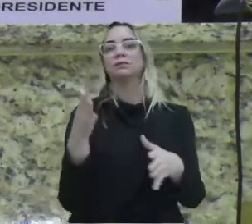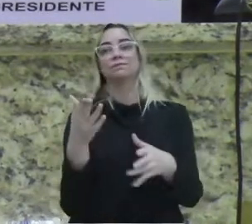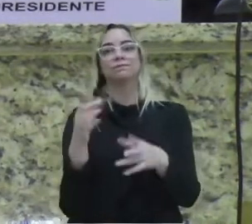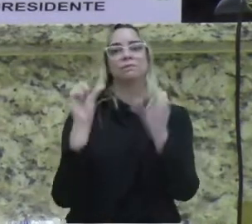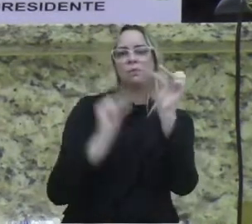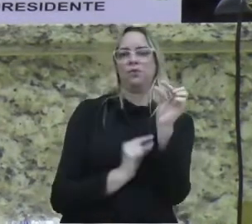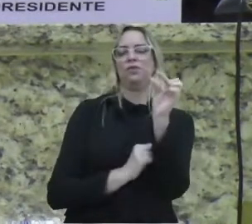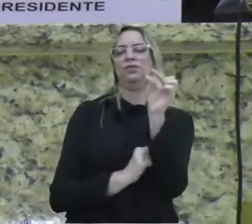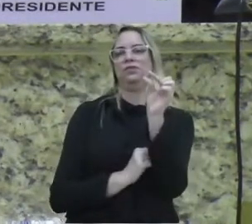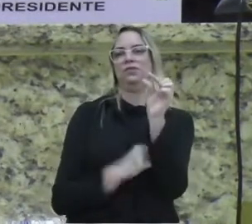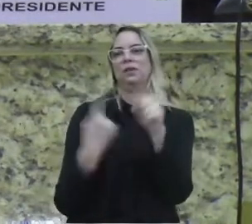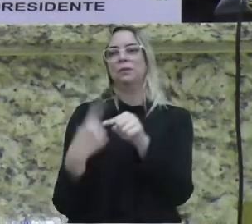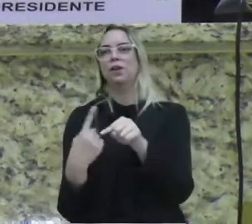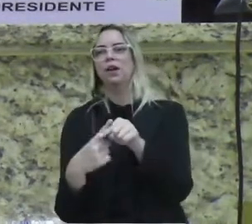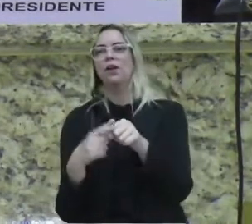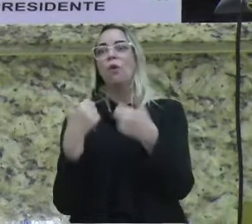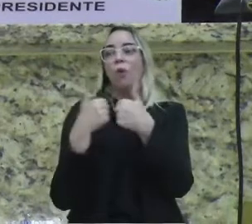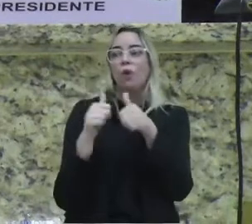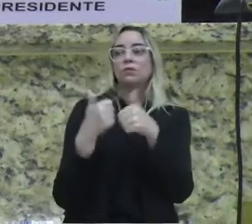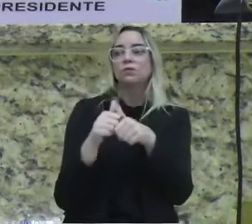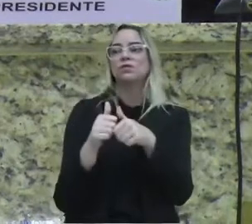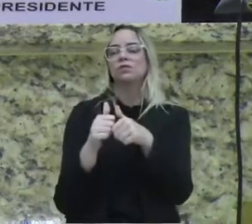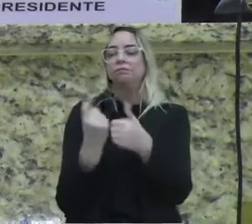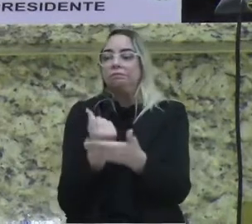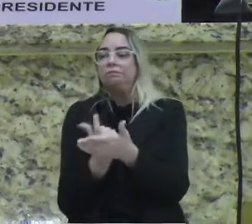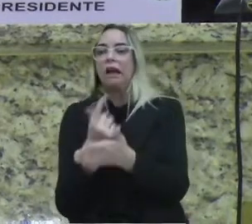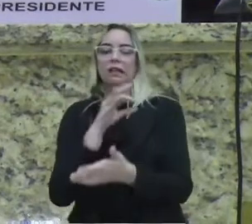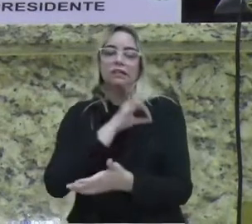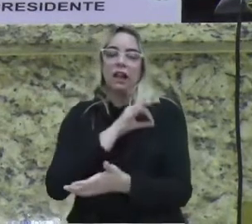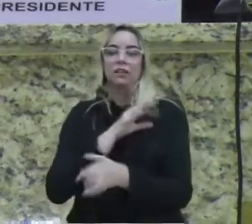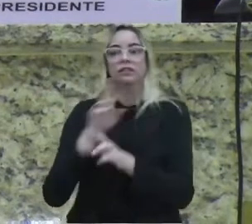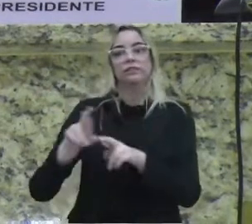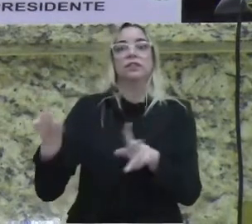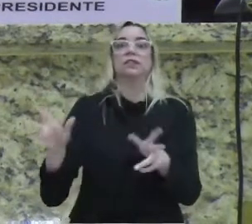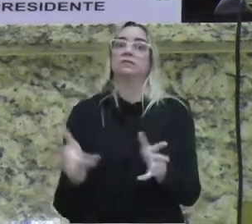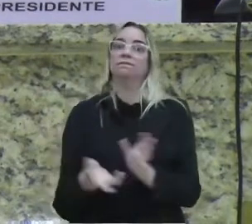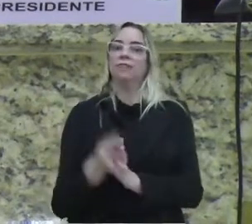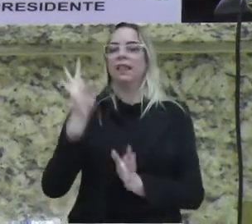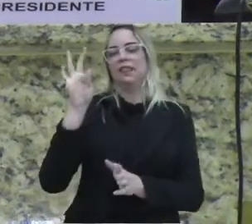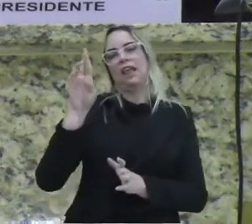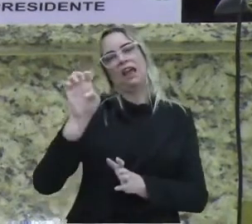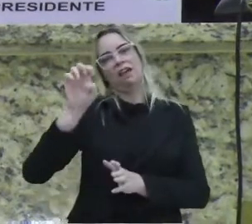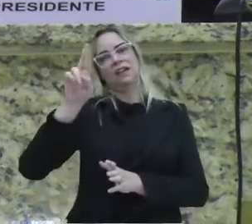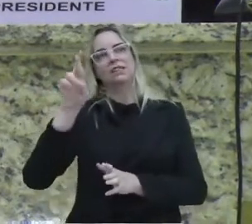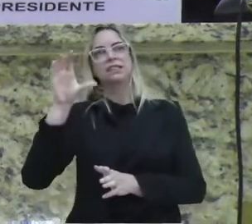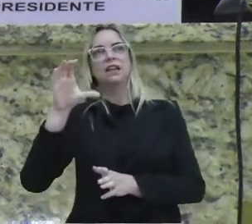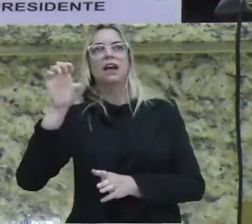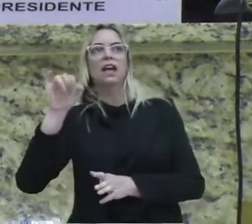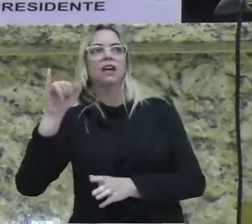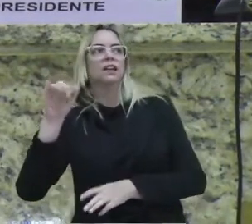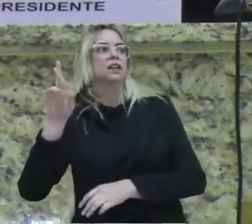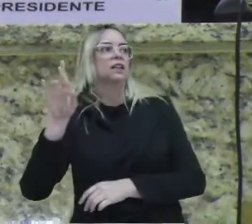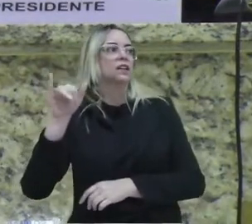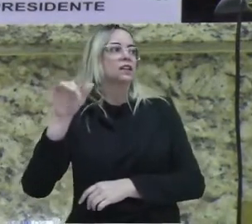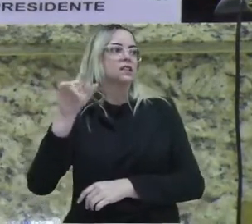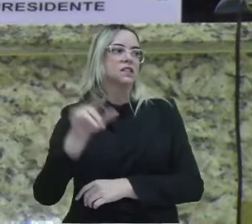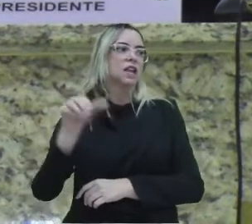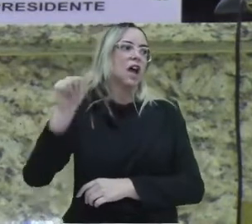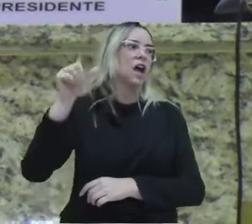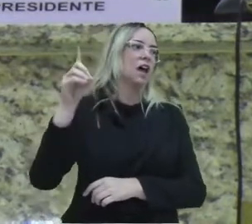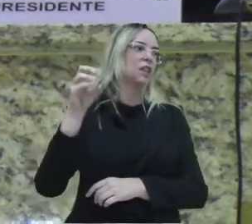o ônibus, os terceirizados. E tudo isso é um custo. Aqueles valores que eu passei de 5 milhões